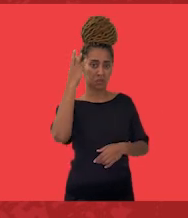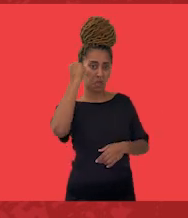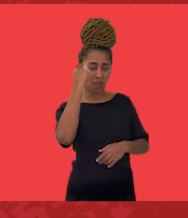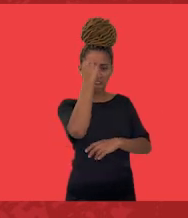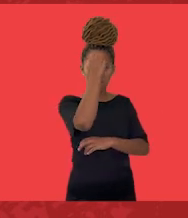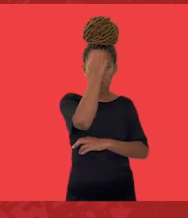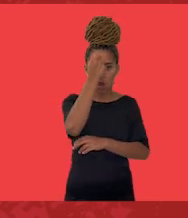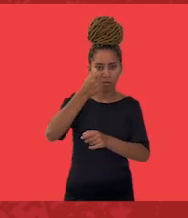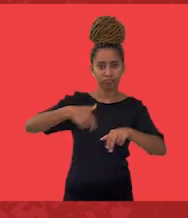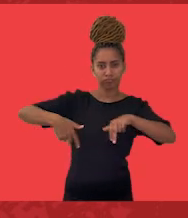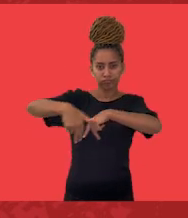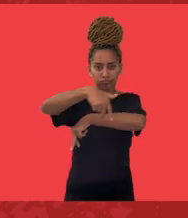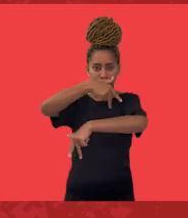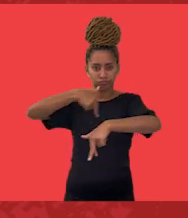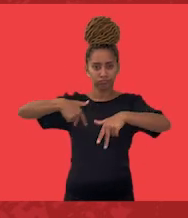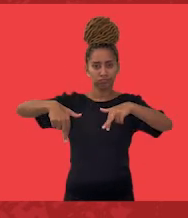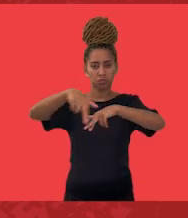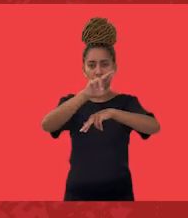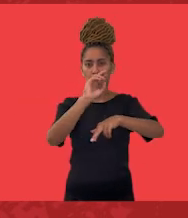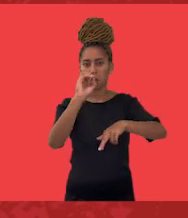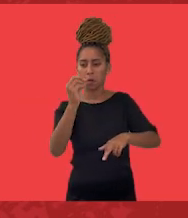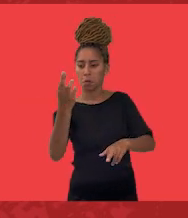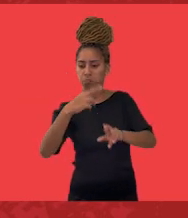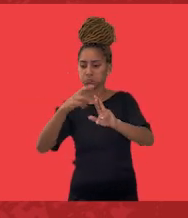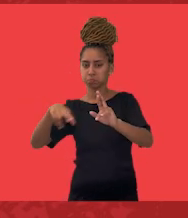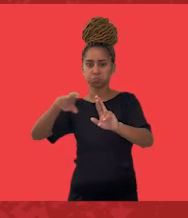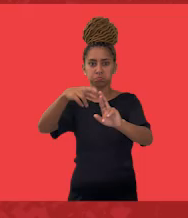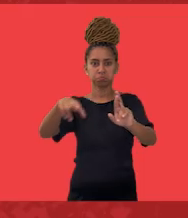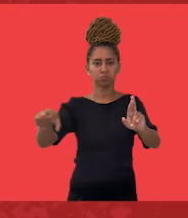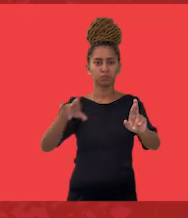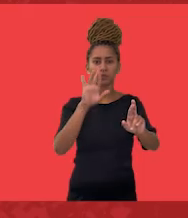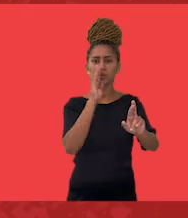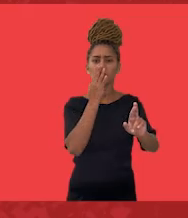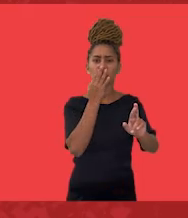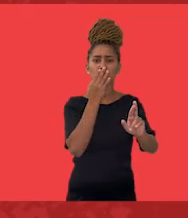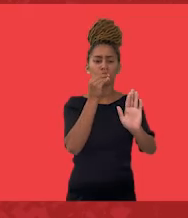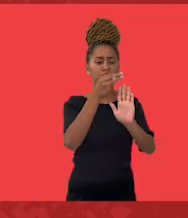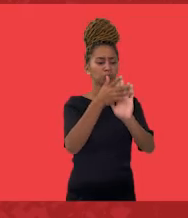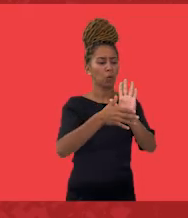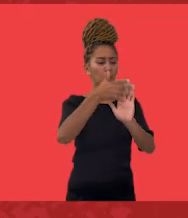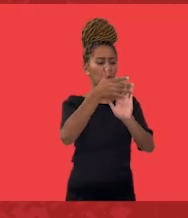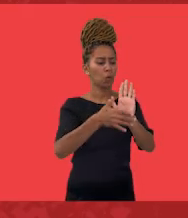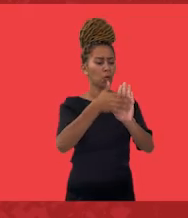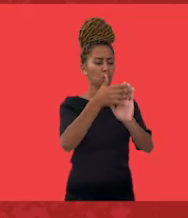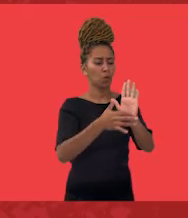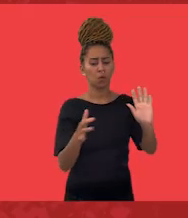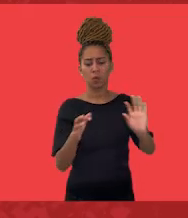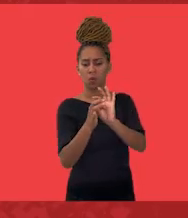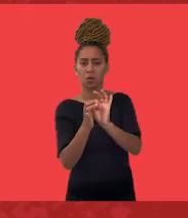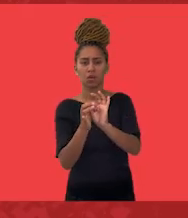osso. O conceito de vislumbrar beleza em janelas. A vaidade de